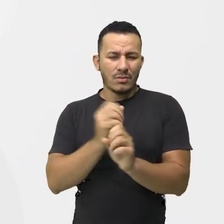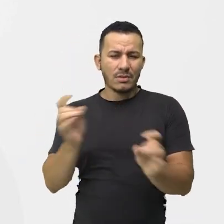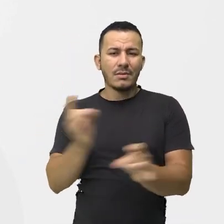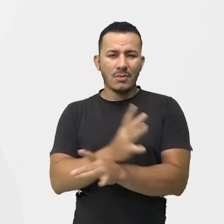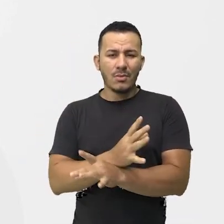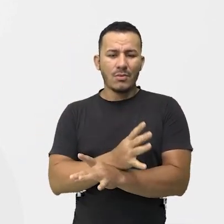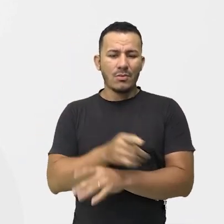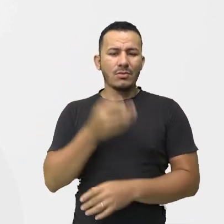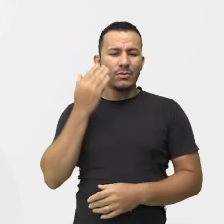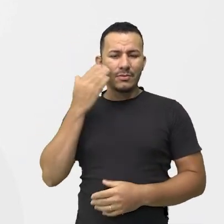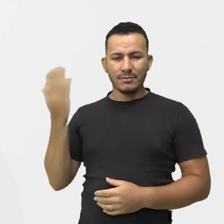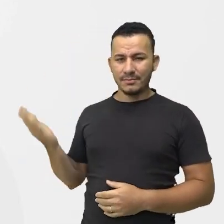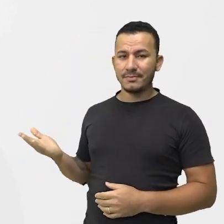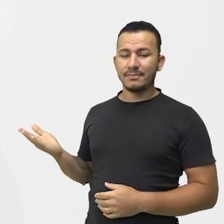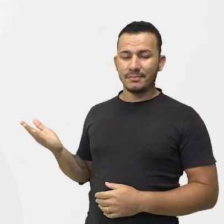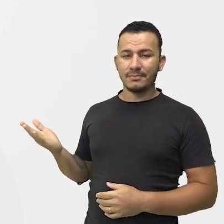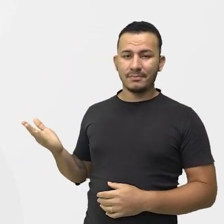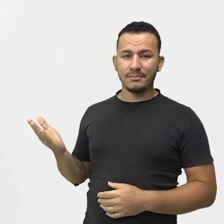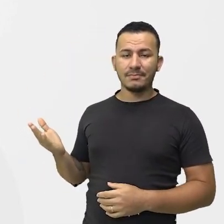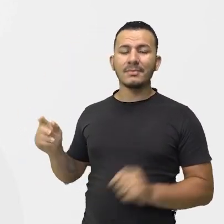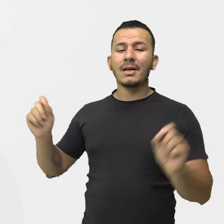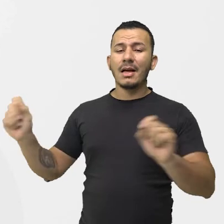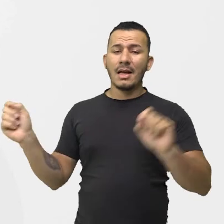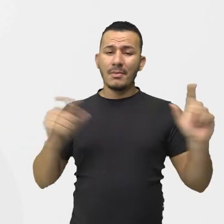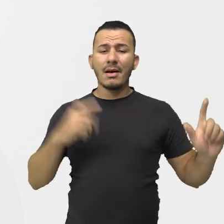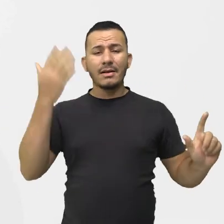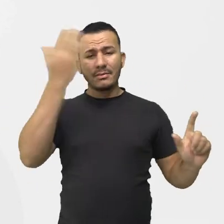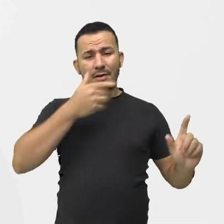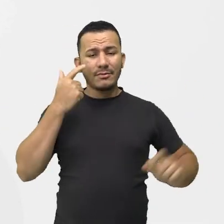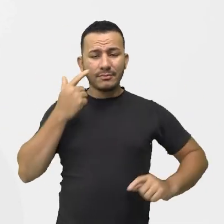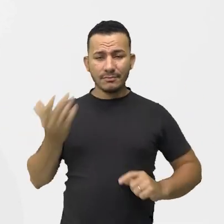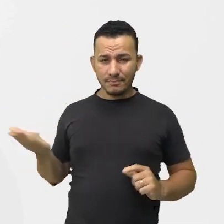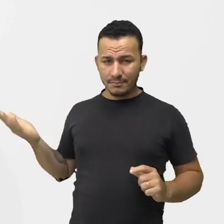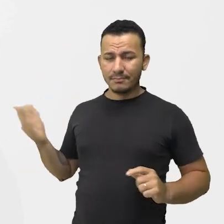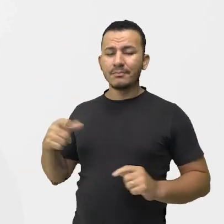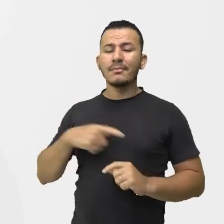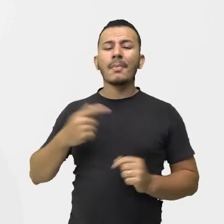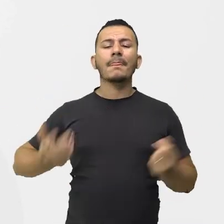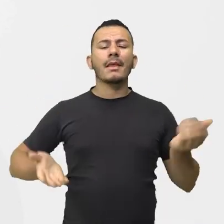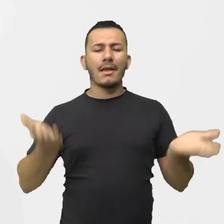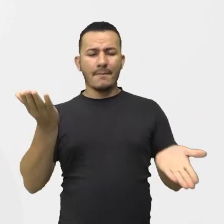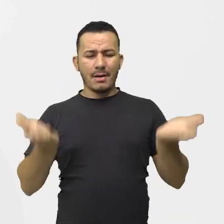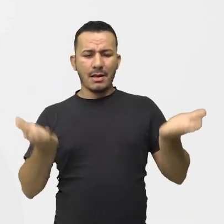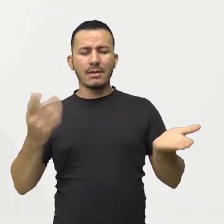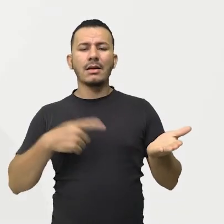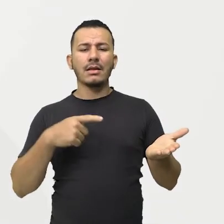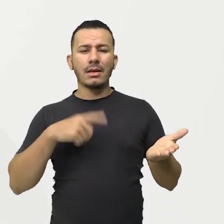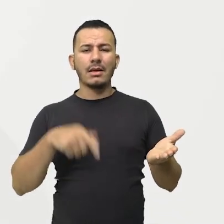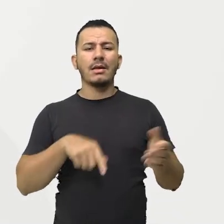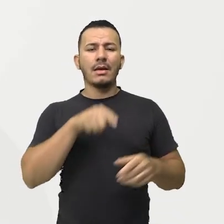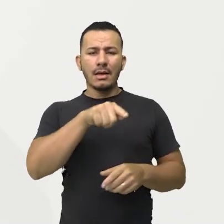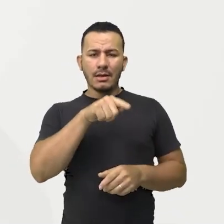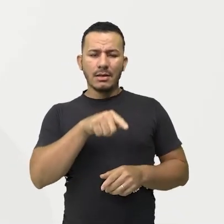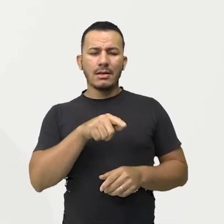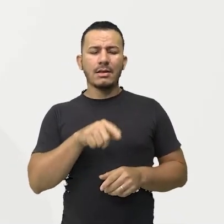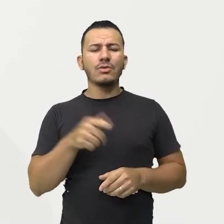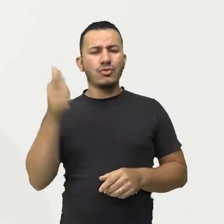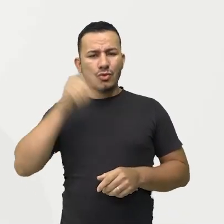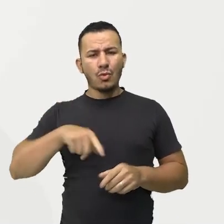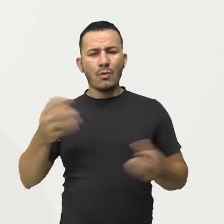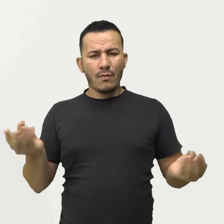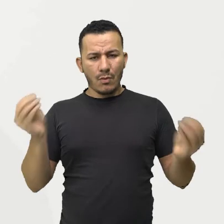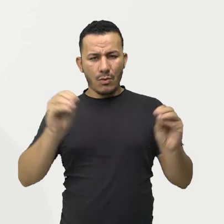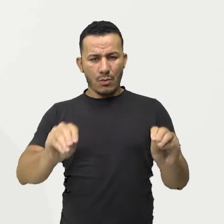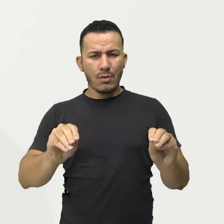o cálculo aqui na nossa cartela anterior, né? A ideia de que da balança, né, de um lado nós temos, só que o professor vai reescrever aqui